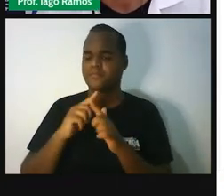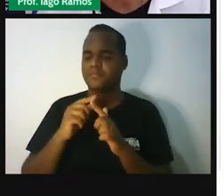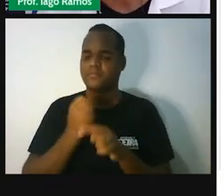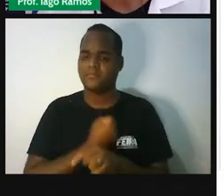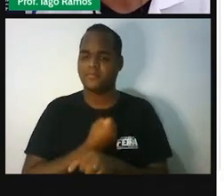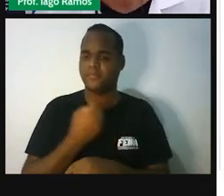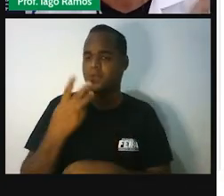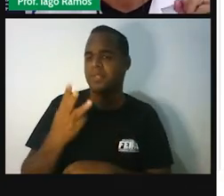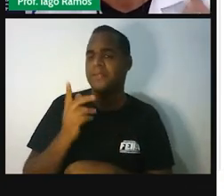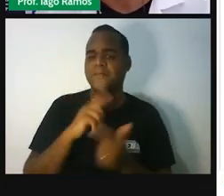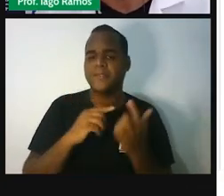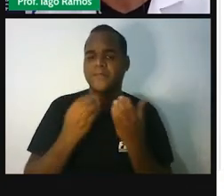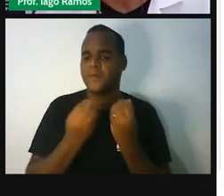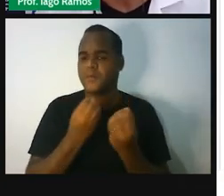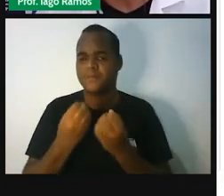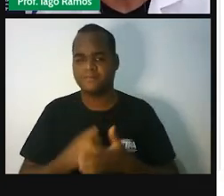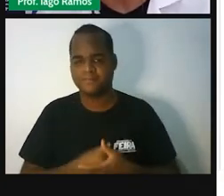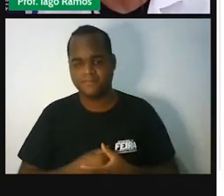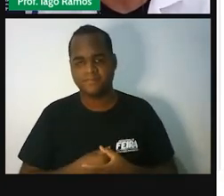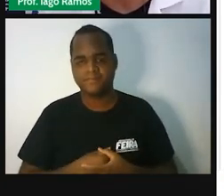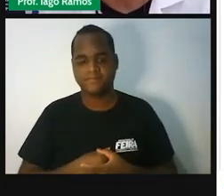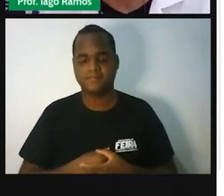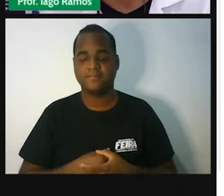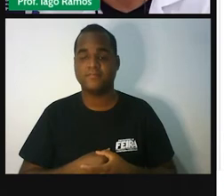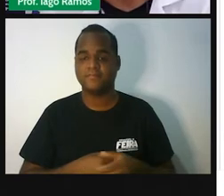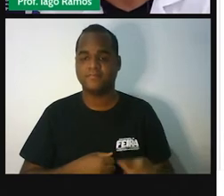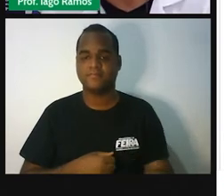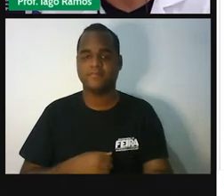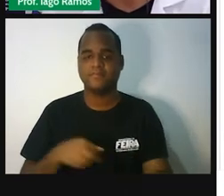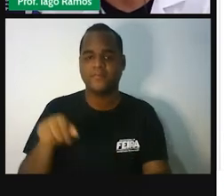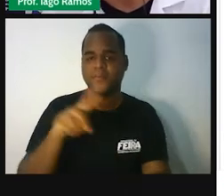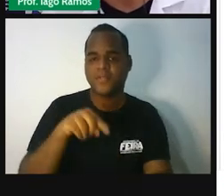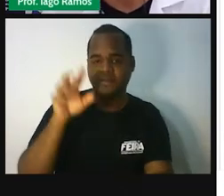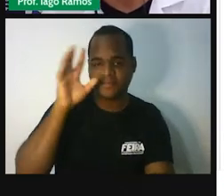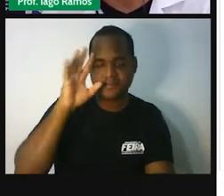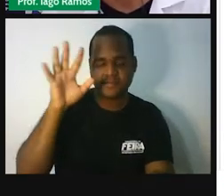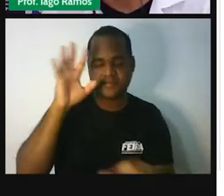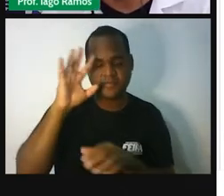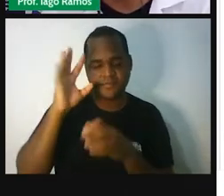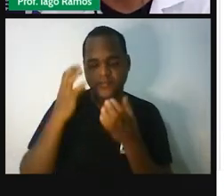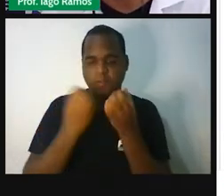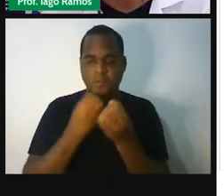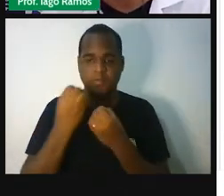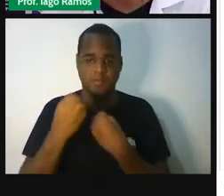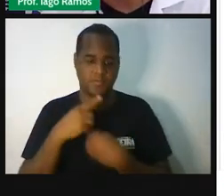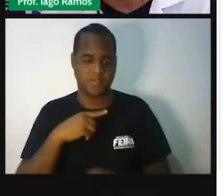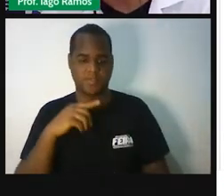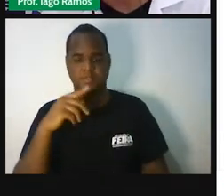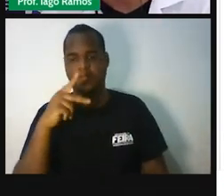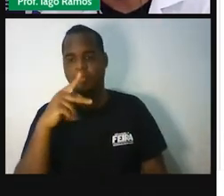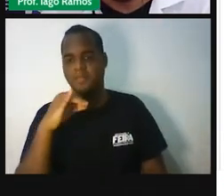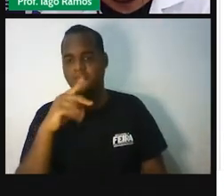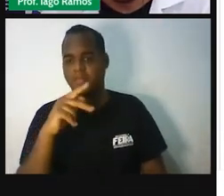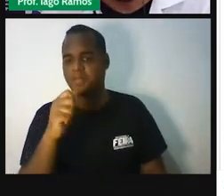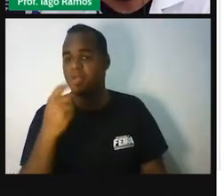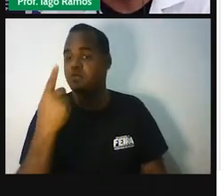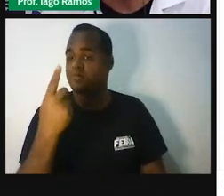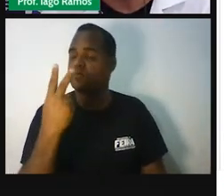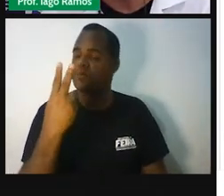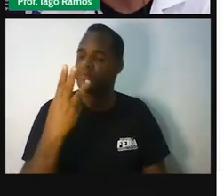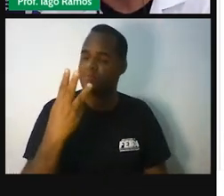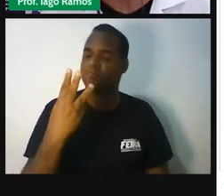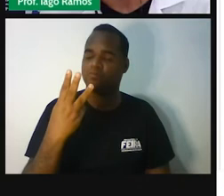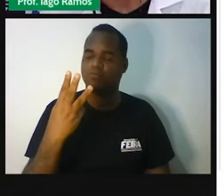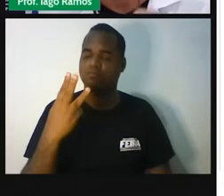pipas? Certo? Bom, então vamos imaginar aqui a pipa 1, a pipa 2 e a pipa 3, tá